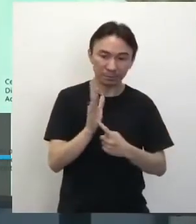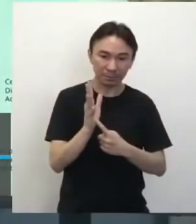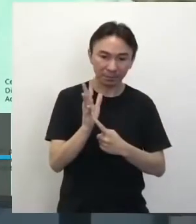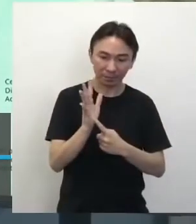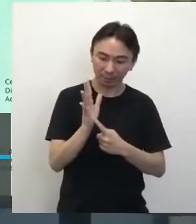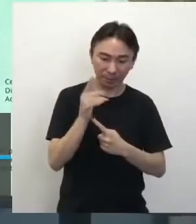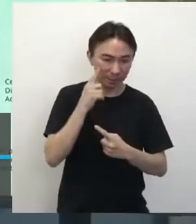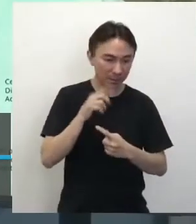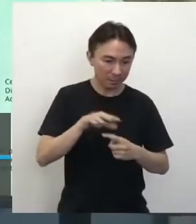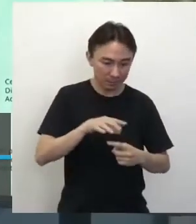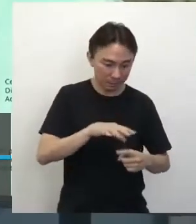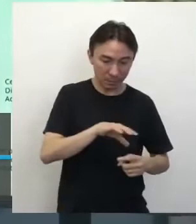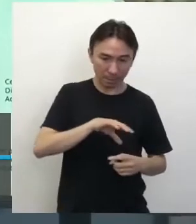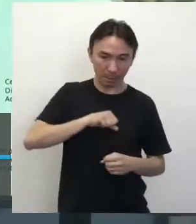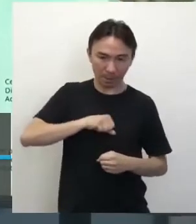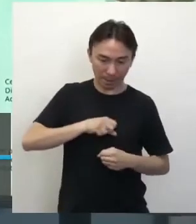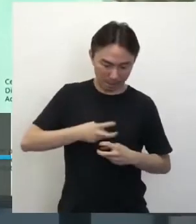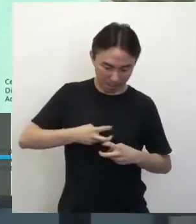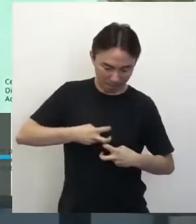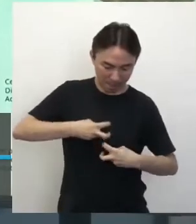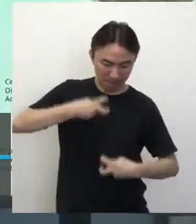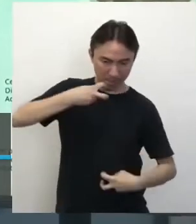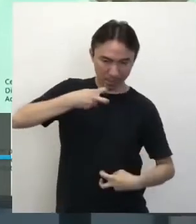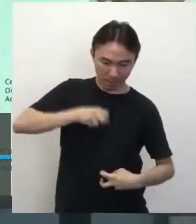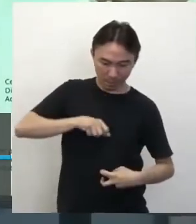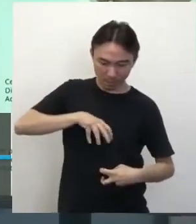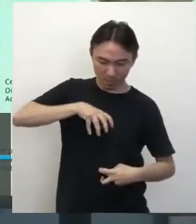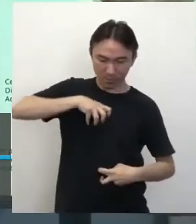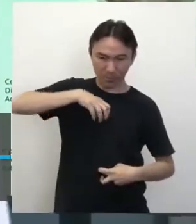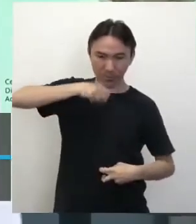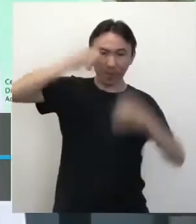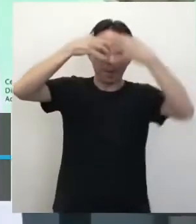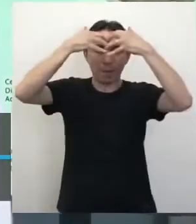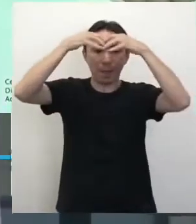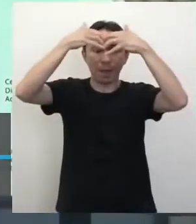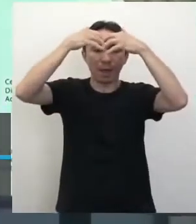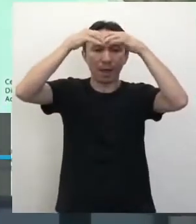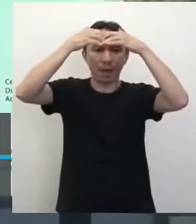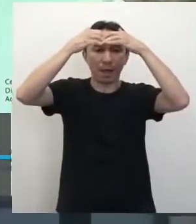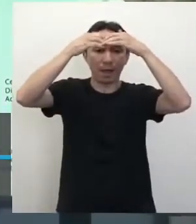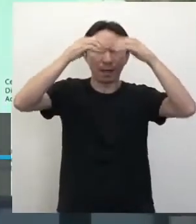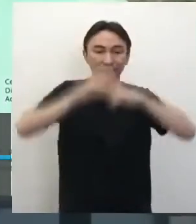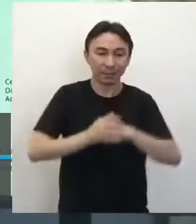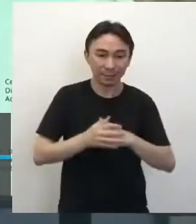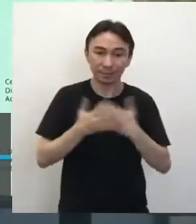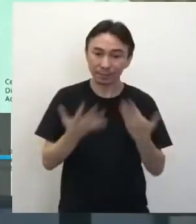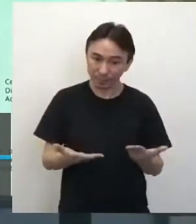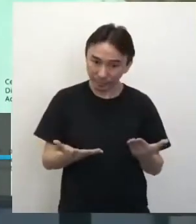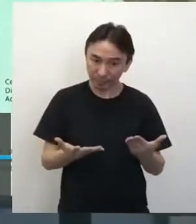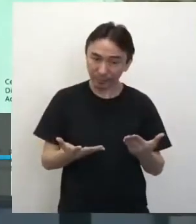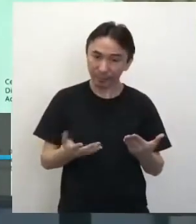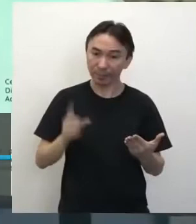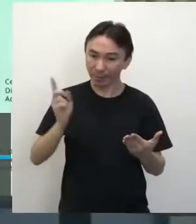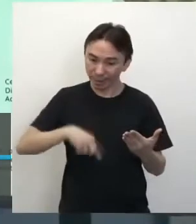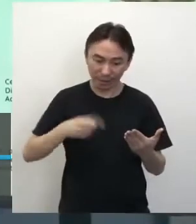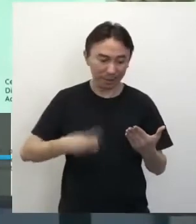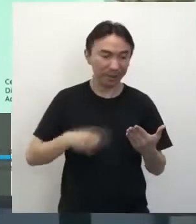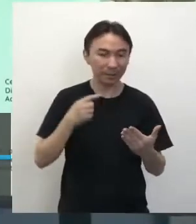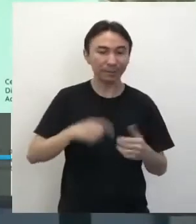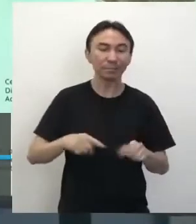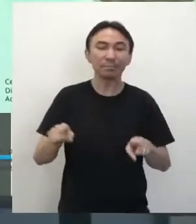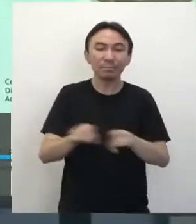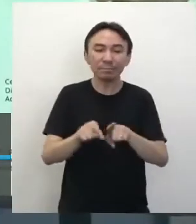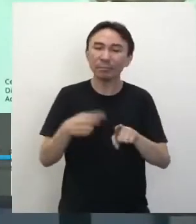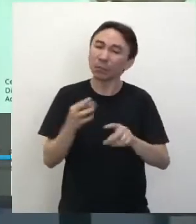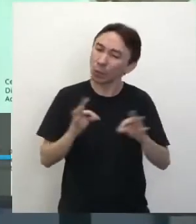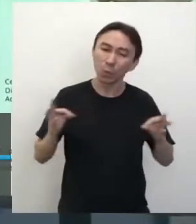o cérebro. Esse neurônio que está vindo aqui para perto da ponta do meu dedo, ele faz parte do sistema nervoso periférico.